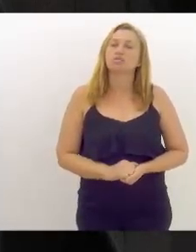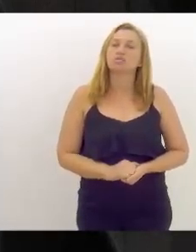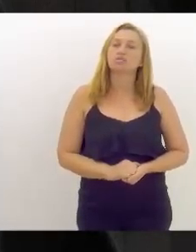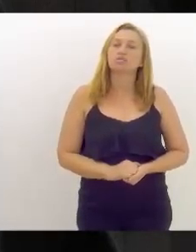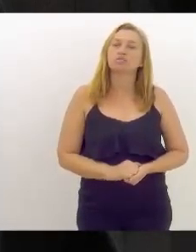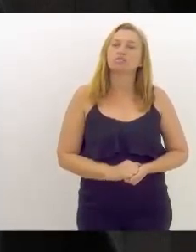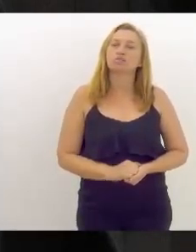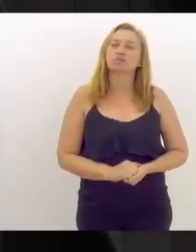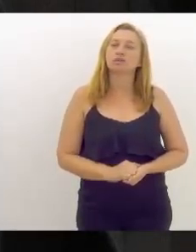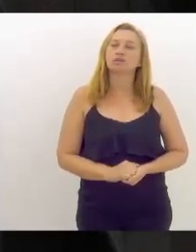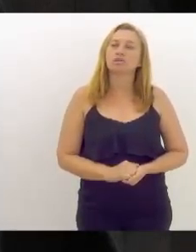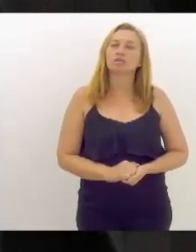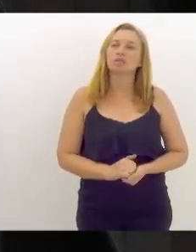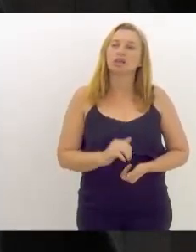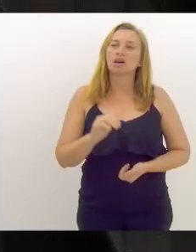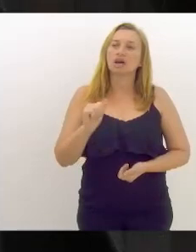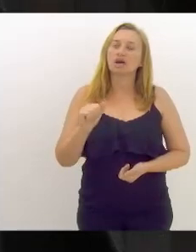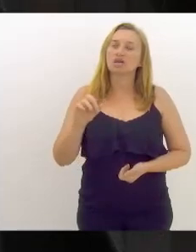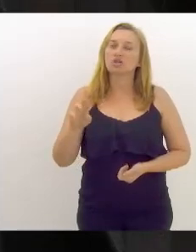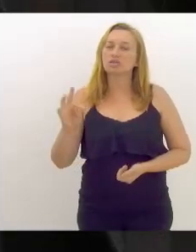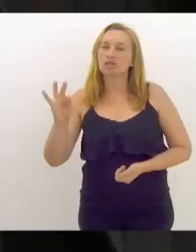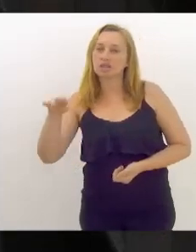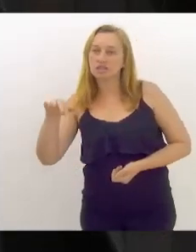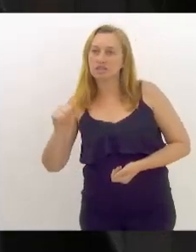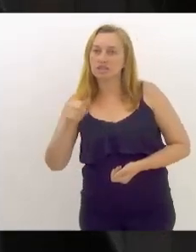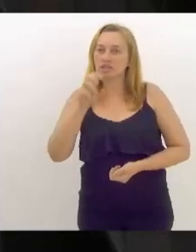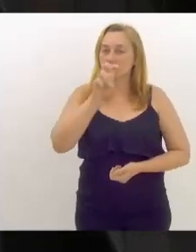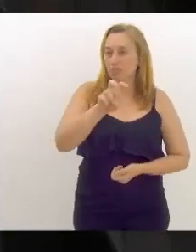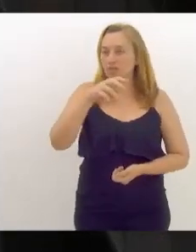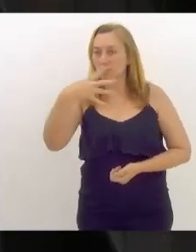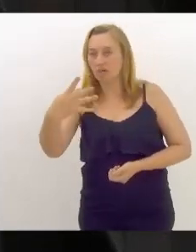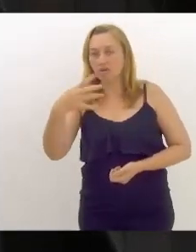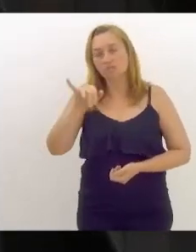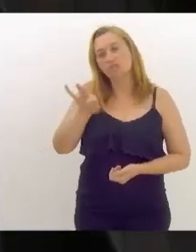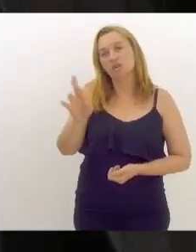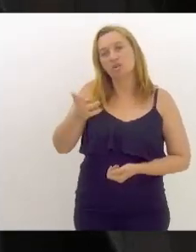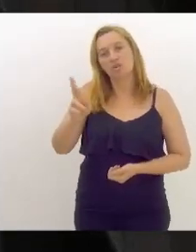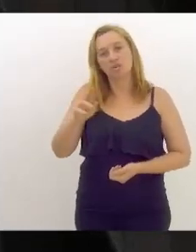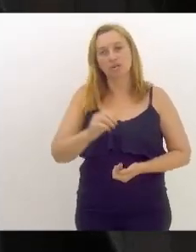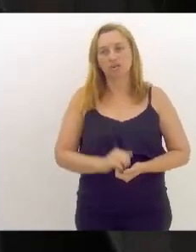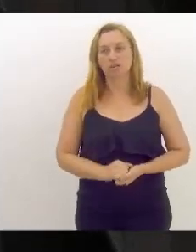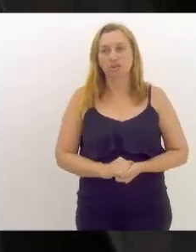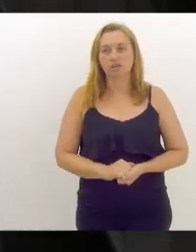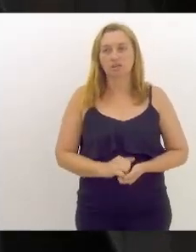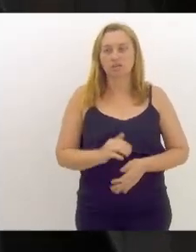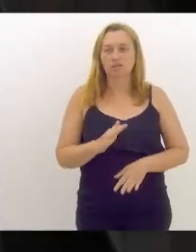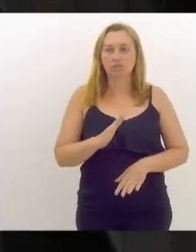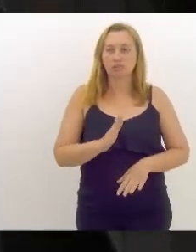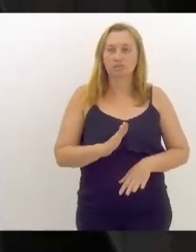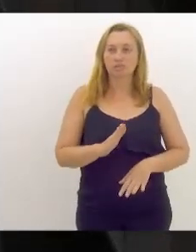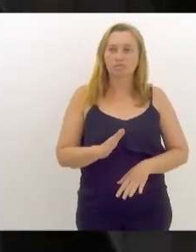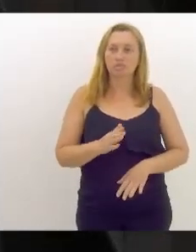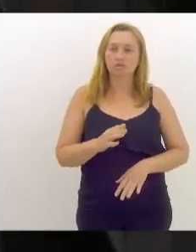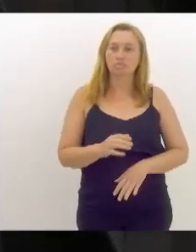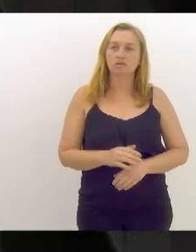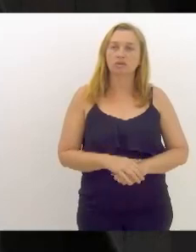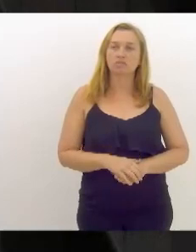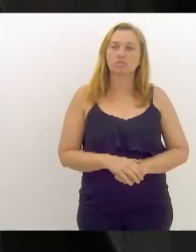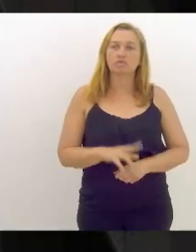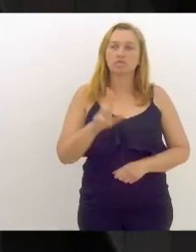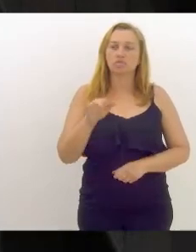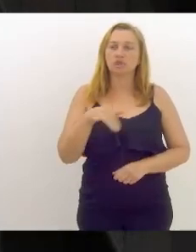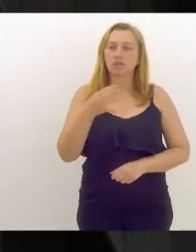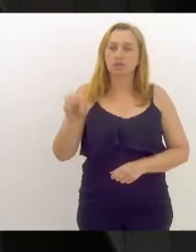acionistas ganham 54 bilhões. Sabe quem é o maior acionista da Petrobras? A